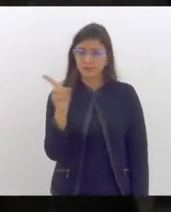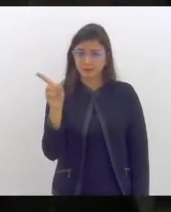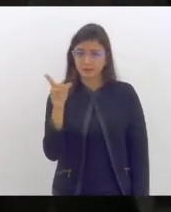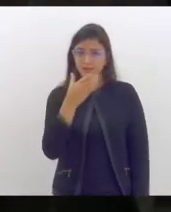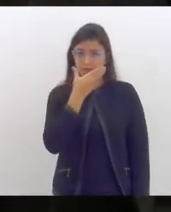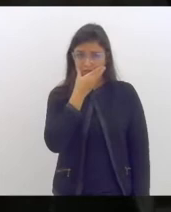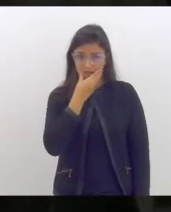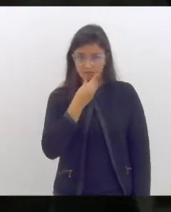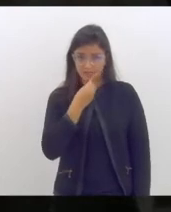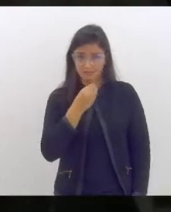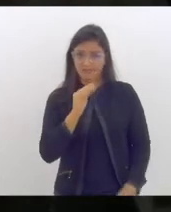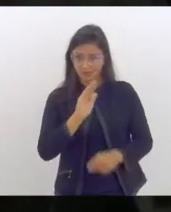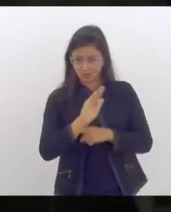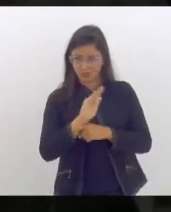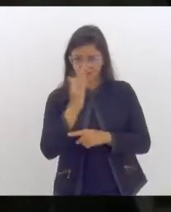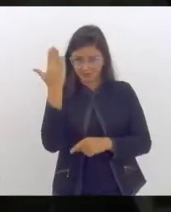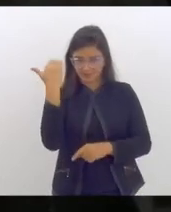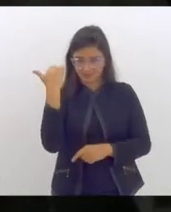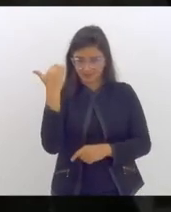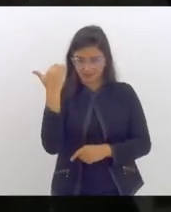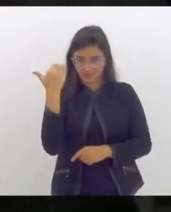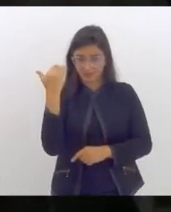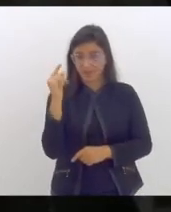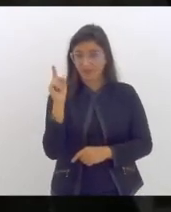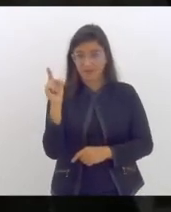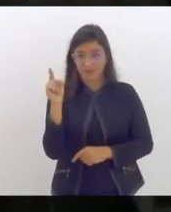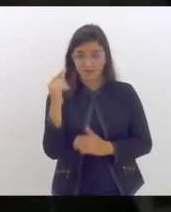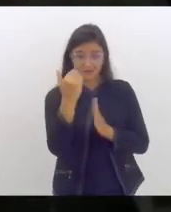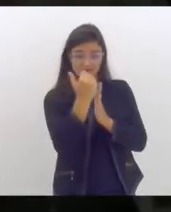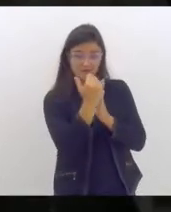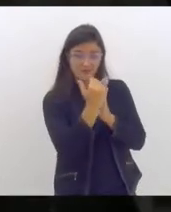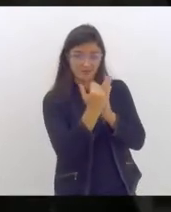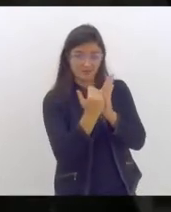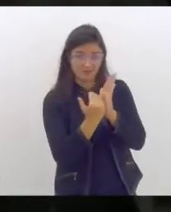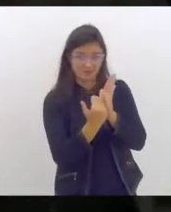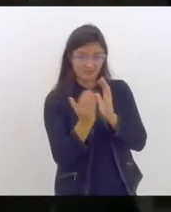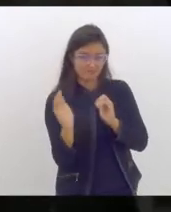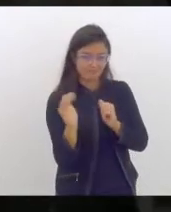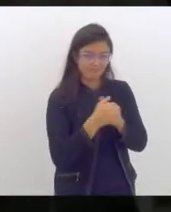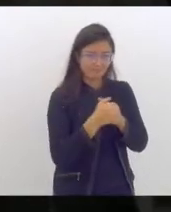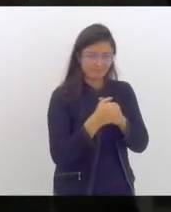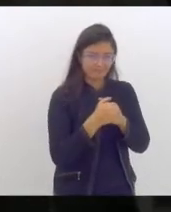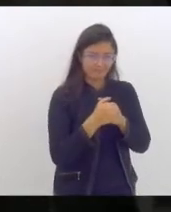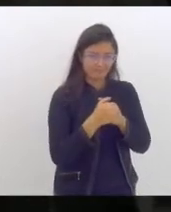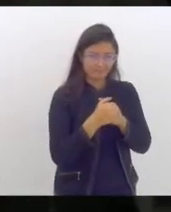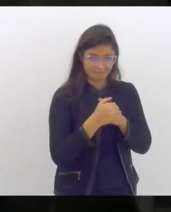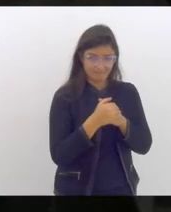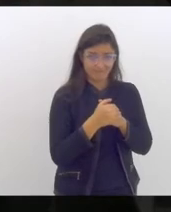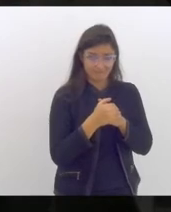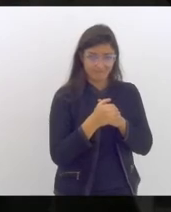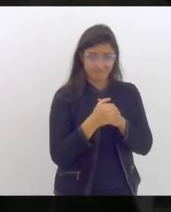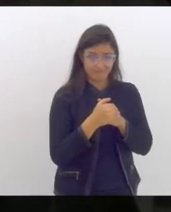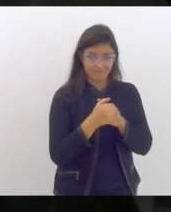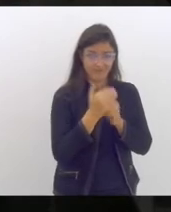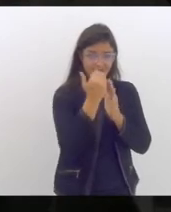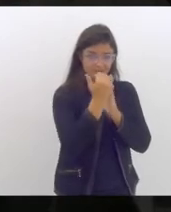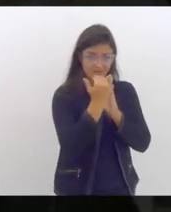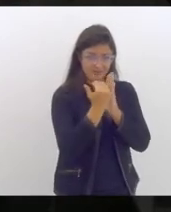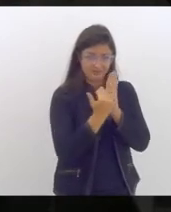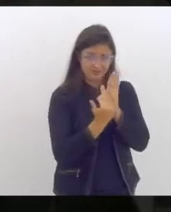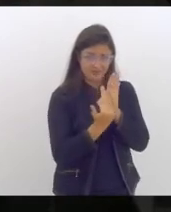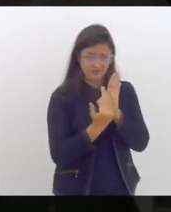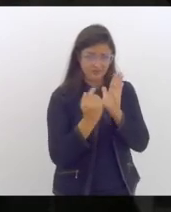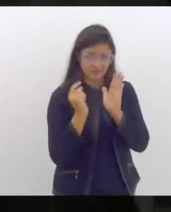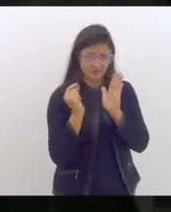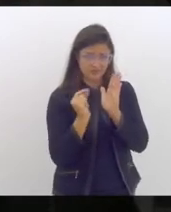estava numa lista oculta da CEPERJ, lista que